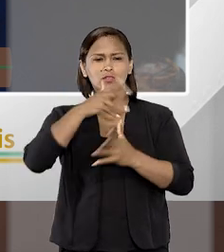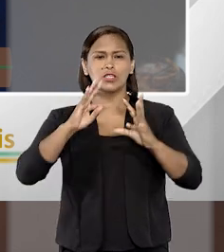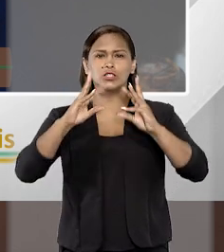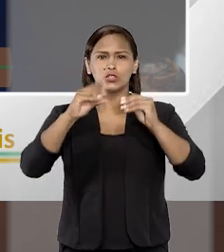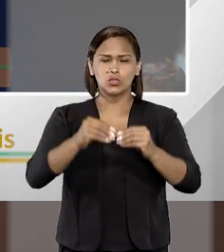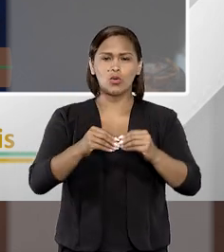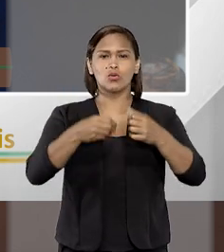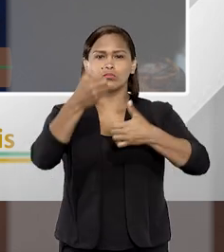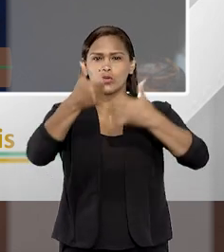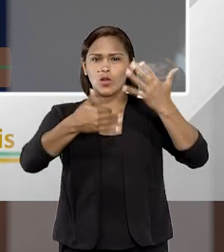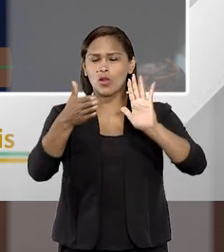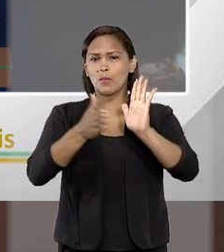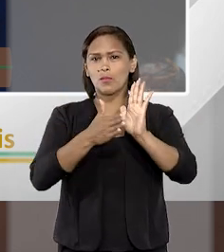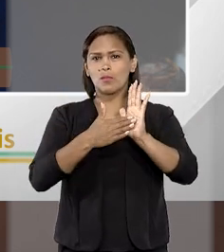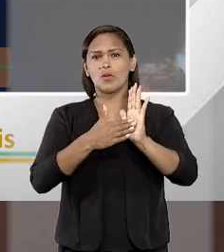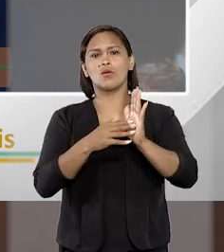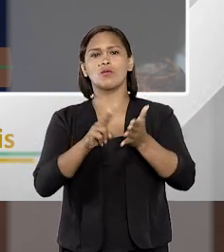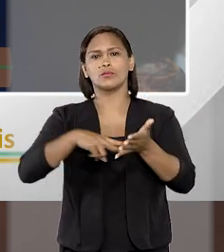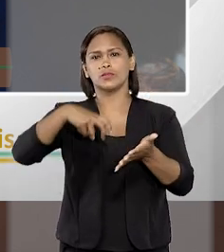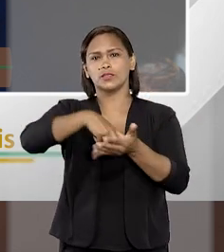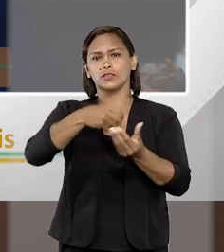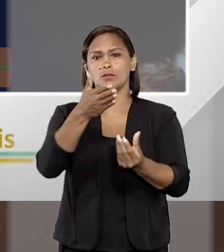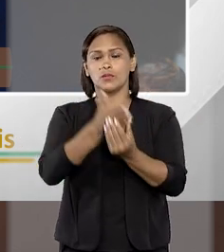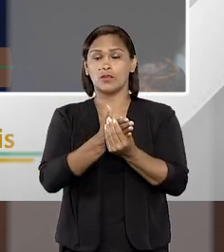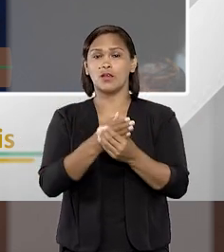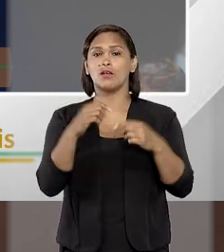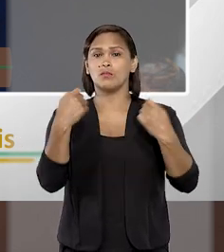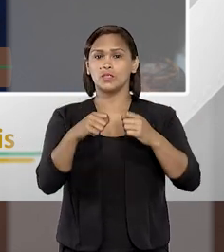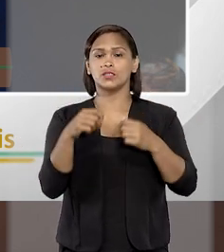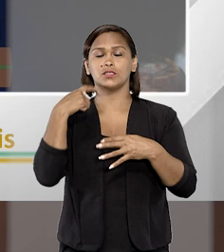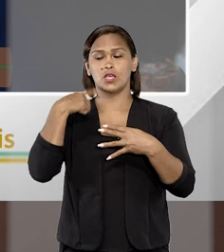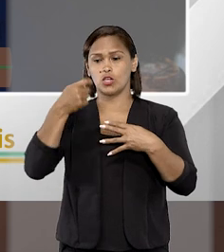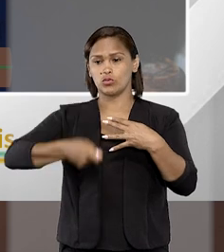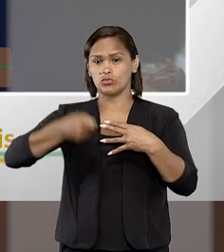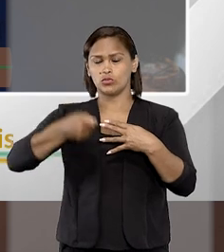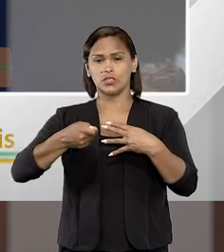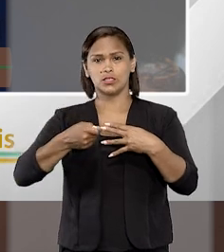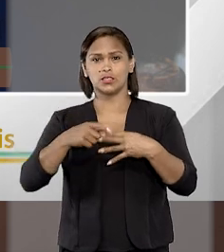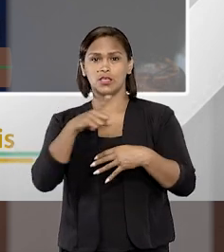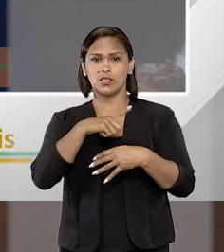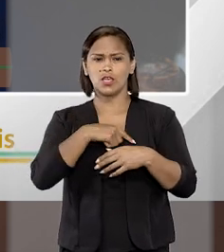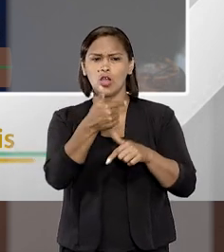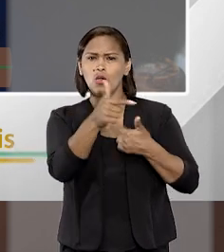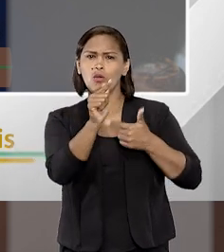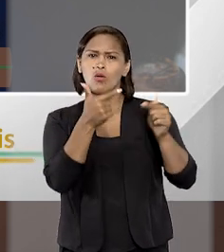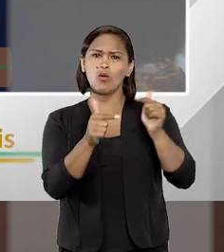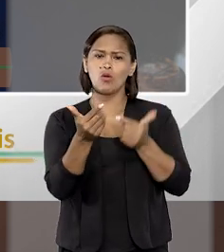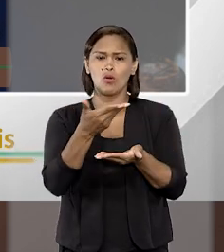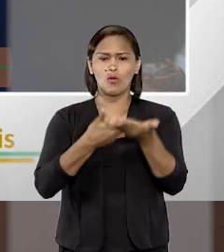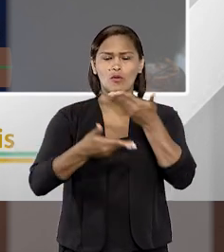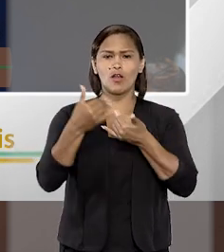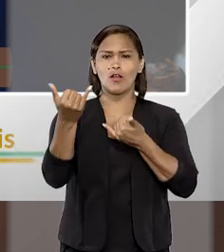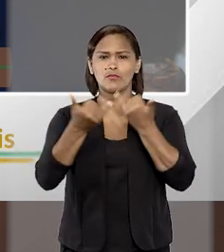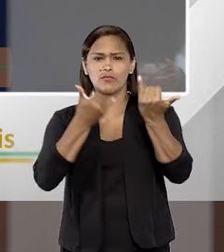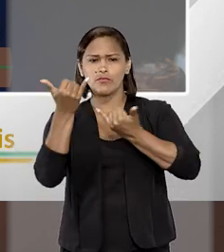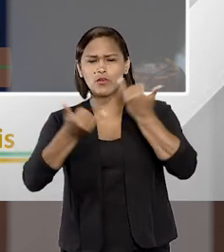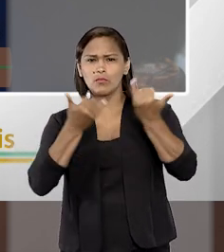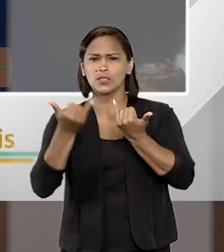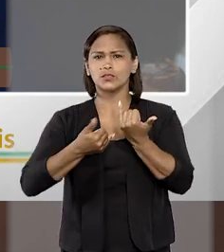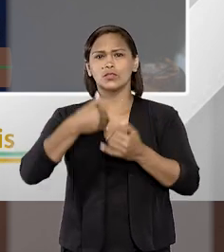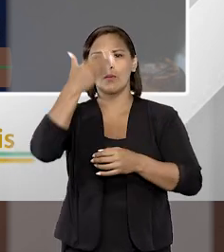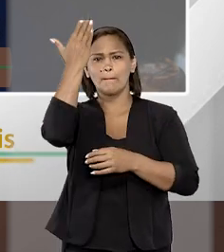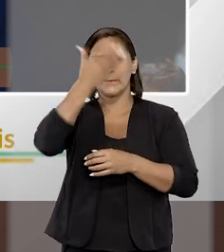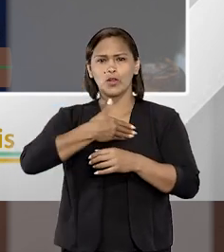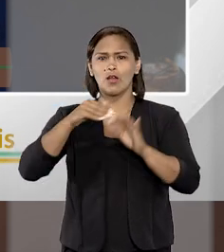fatos que Alega ao propor uma ação penal é porque hoje então receba outros outros elementos informativos outras